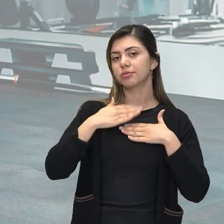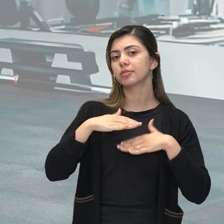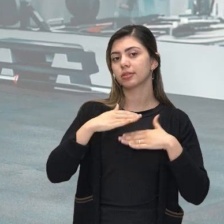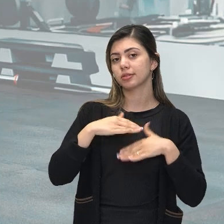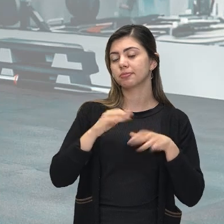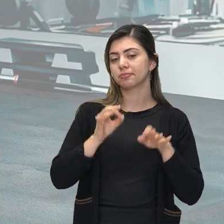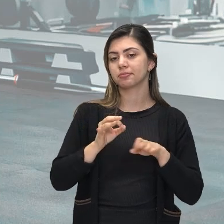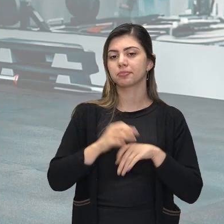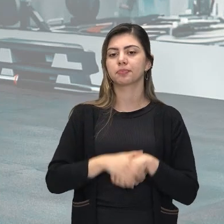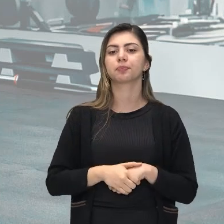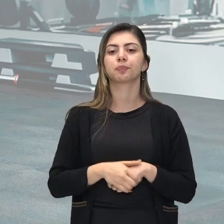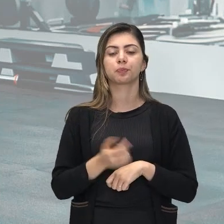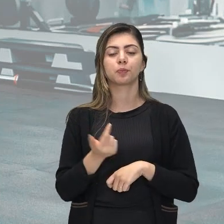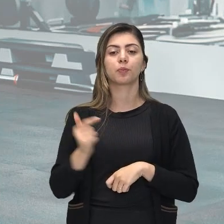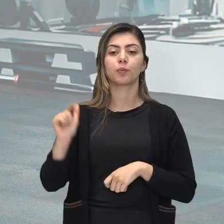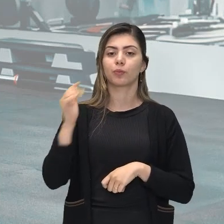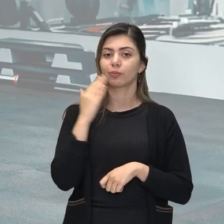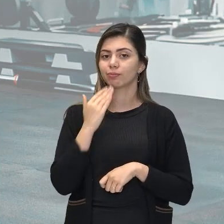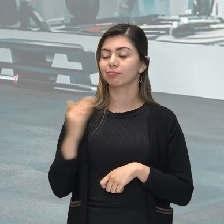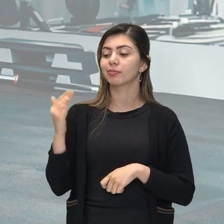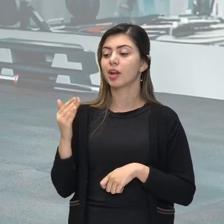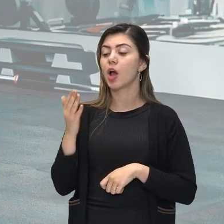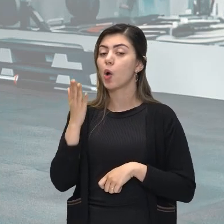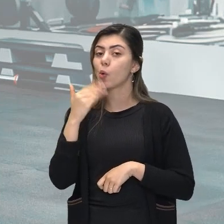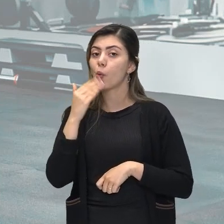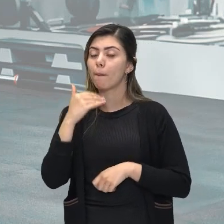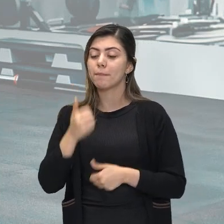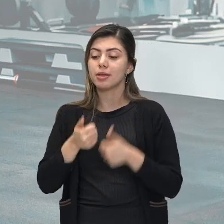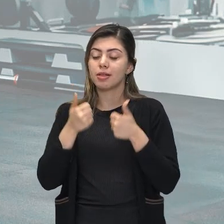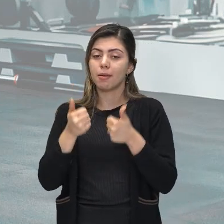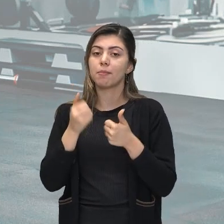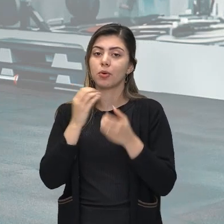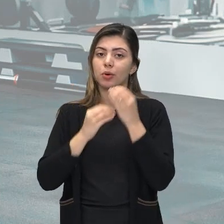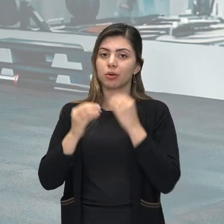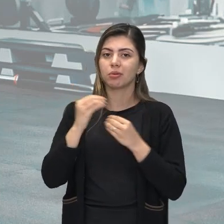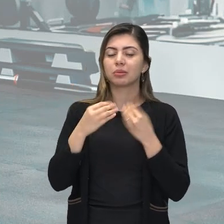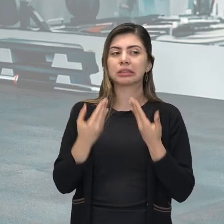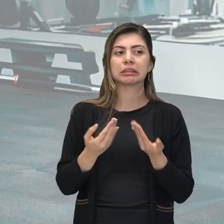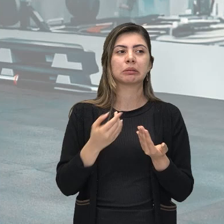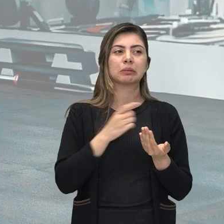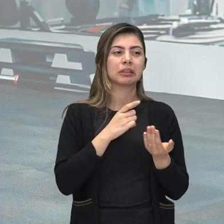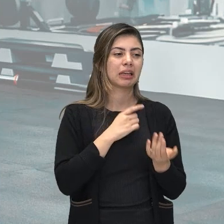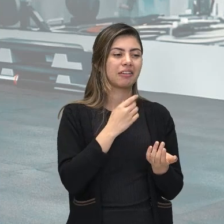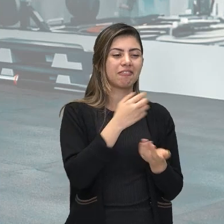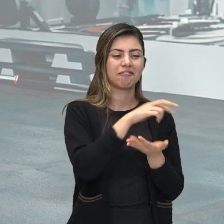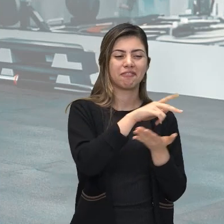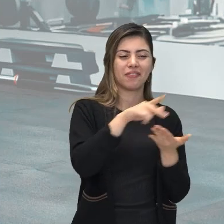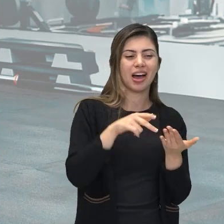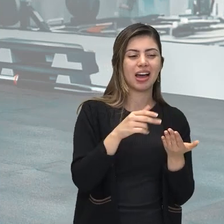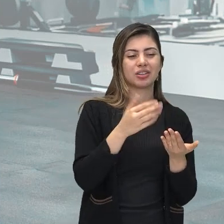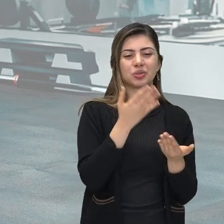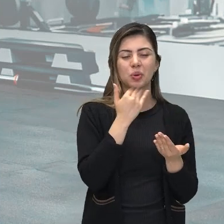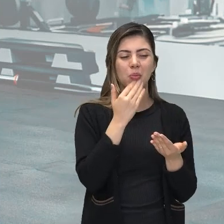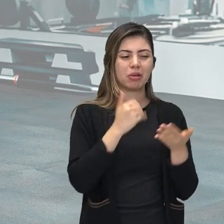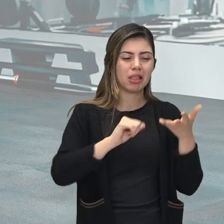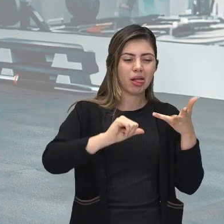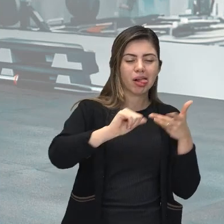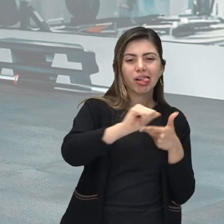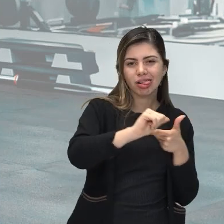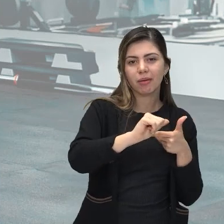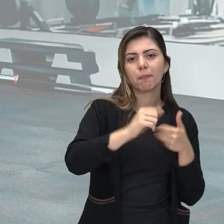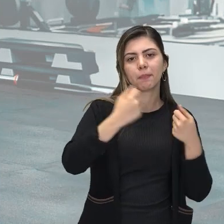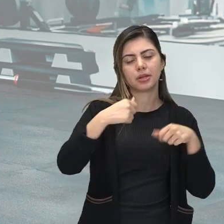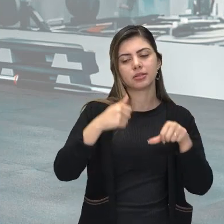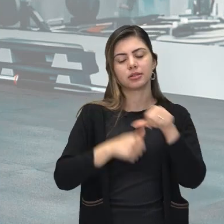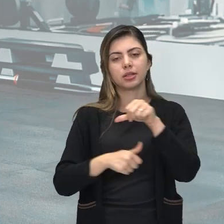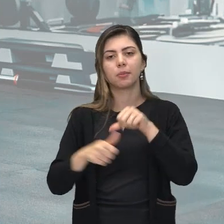importante. Alimentar-se melhor, né, trocar aqueles fast foods, as frituras por alimentos mais saudáveis. Não se esquecer